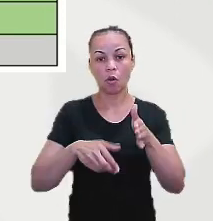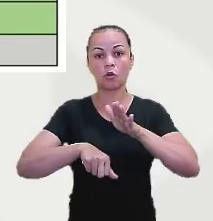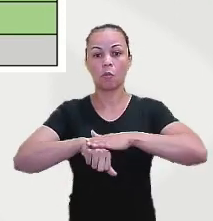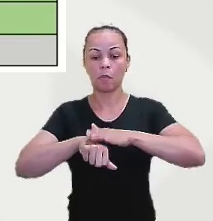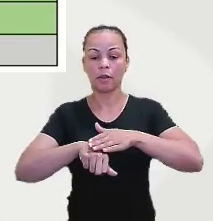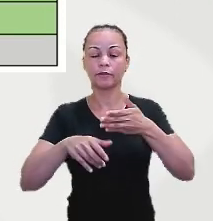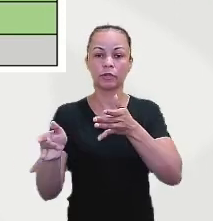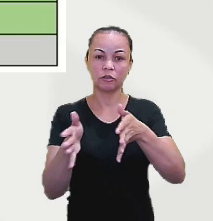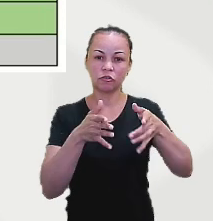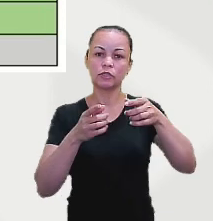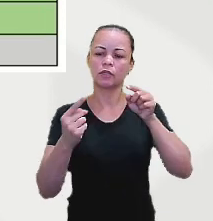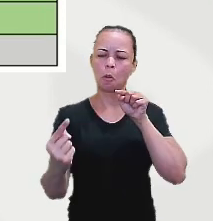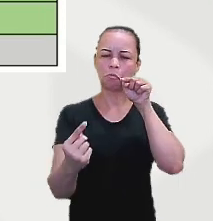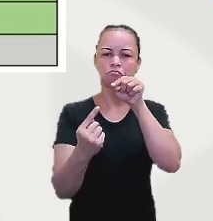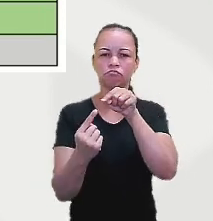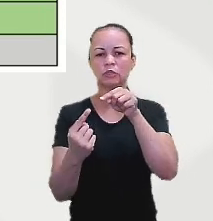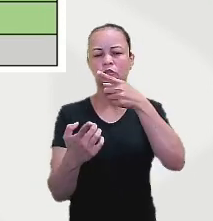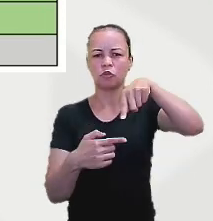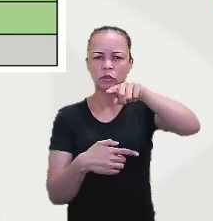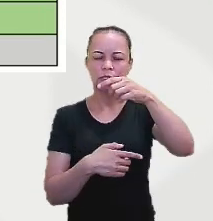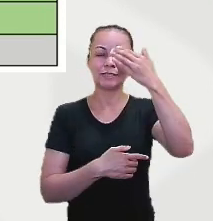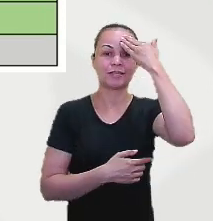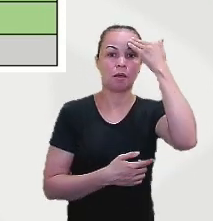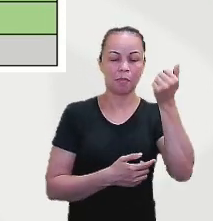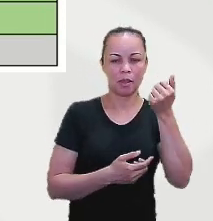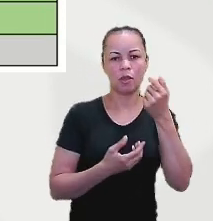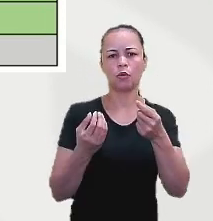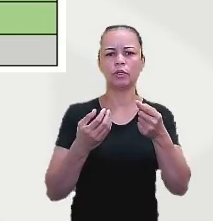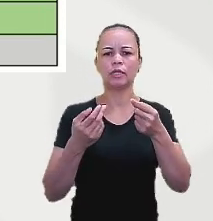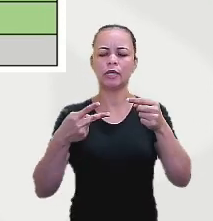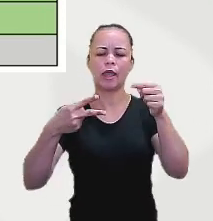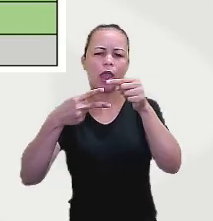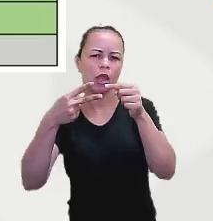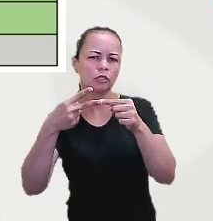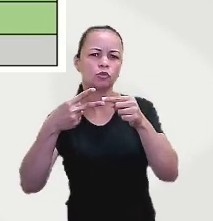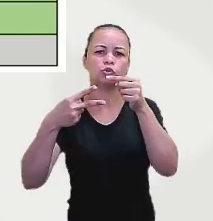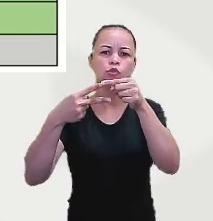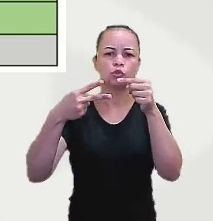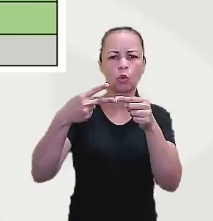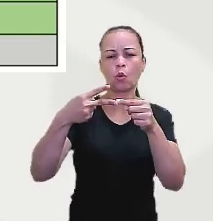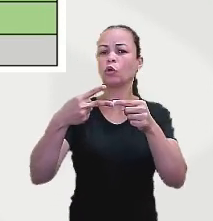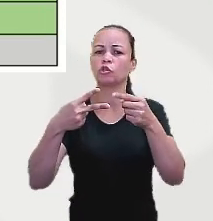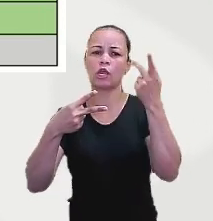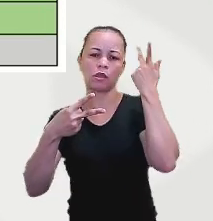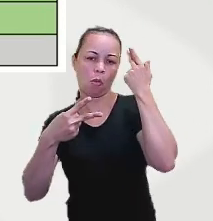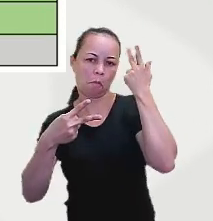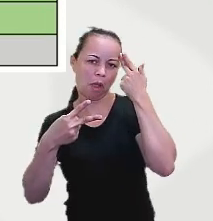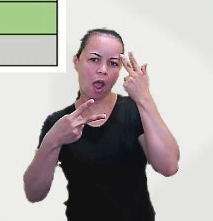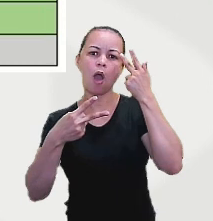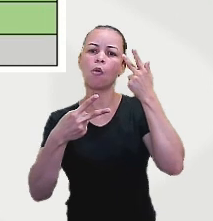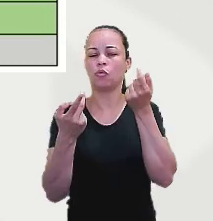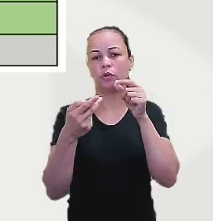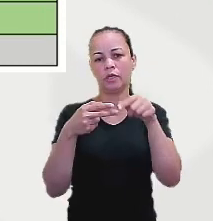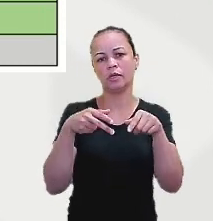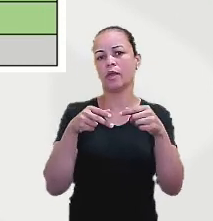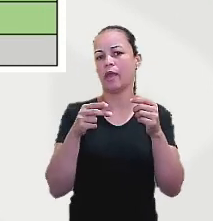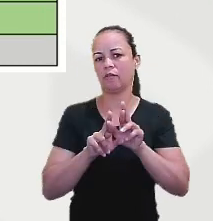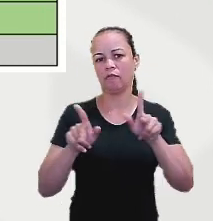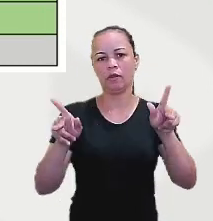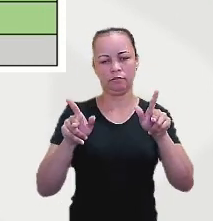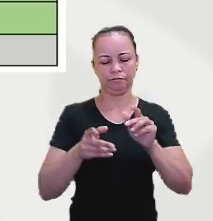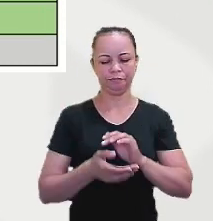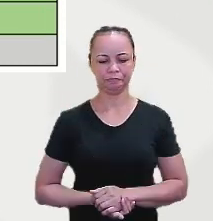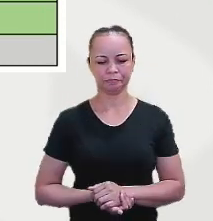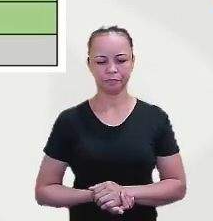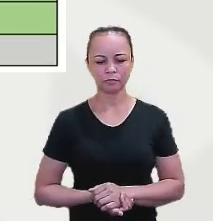tem esse objetivo, você conseguir identificar o que há em comum e o que há de diferente entre esses dois tipos de célula. Aí vai entrar agora quem?